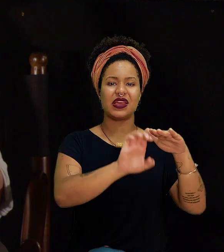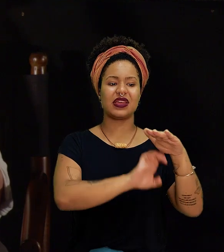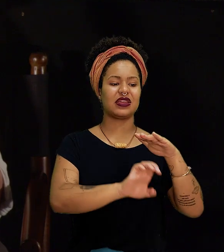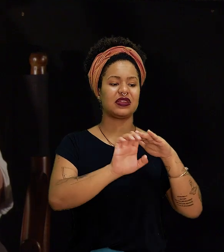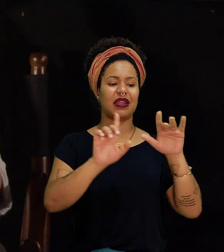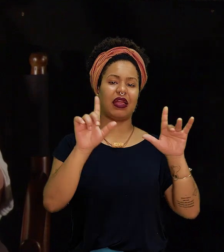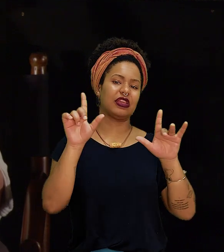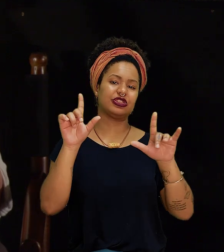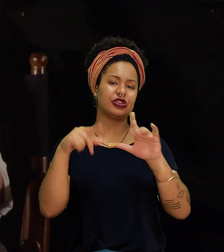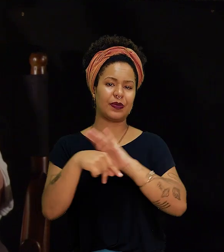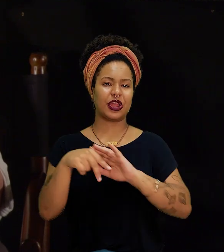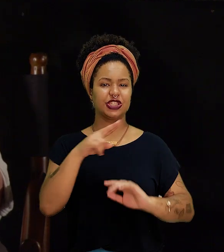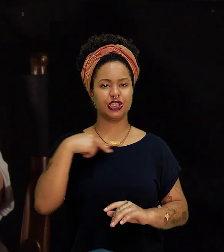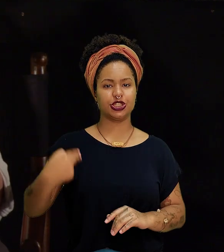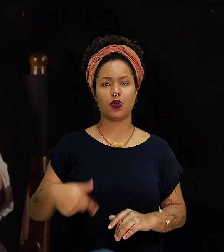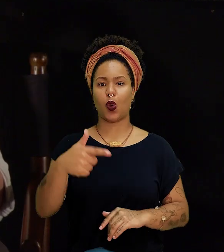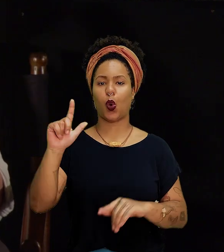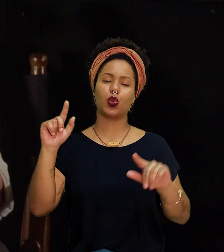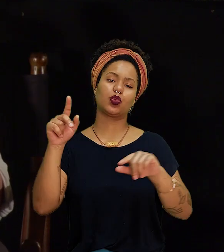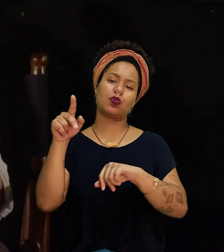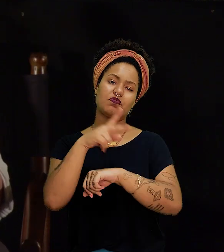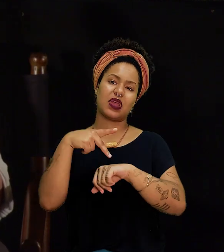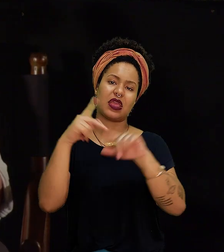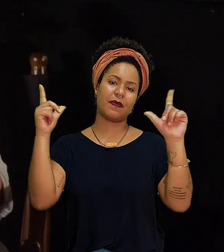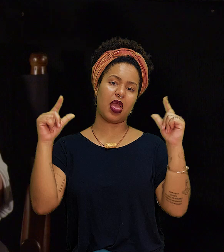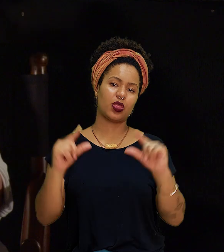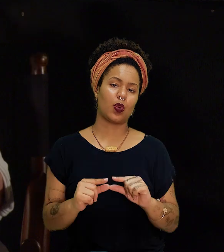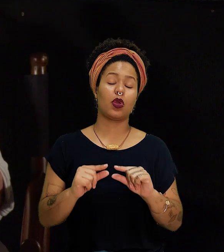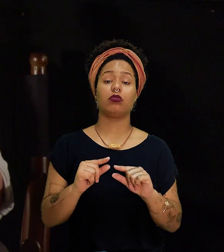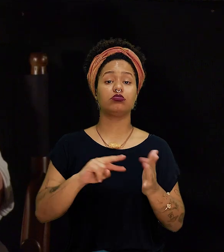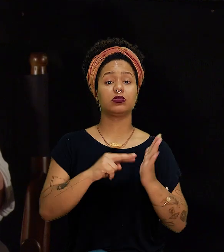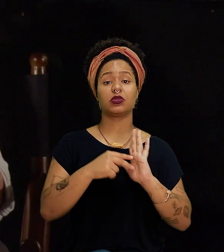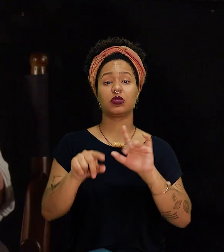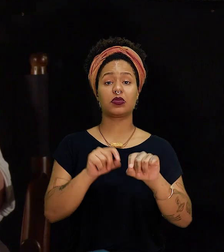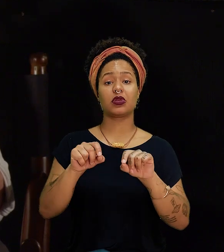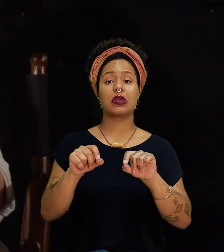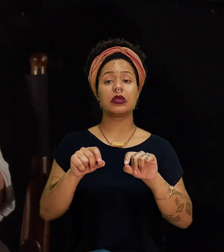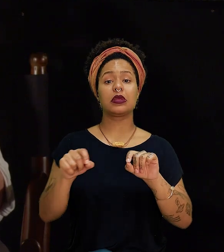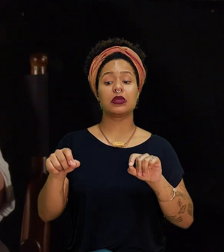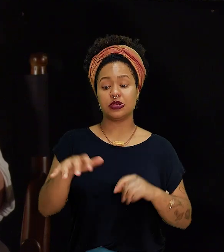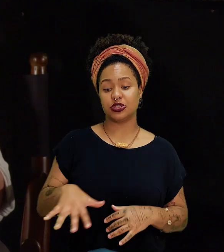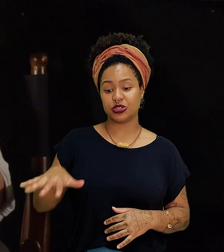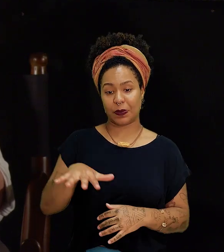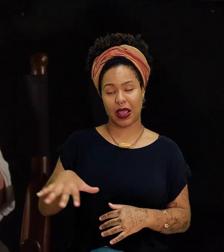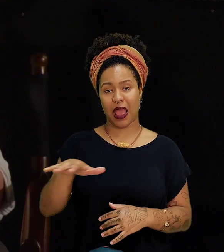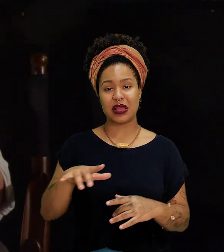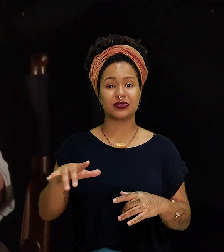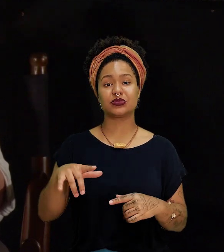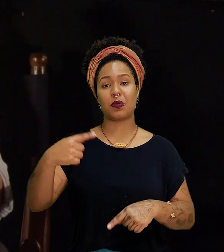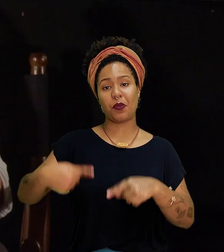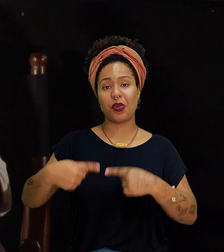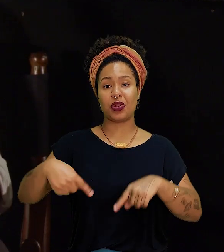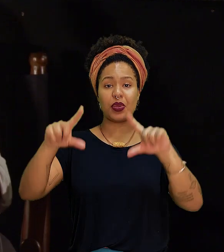empresas chinesas e de outros países menores, o que significa menos ainda espaço político